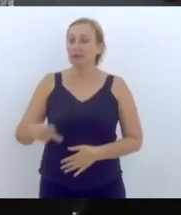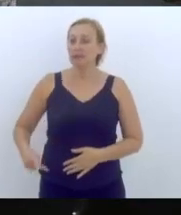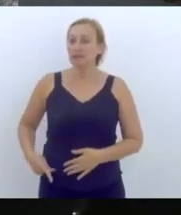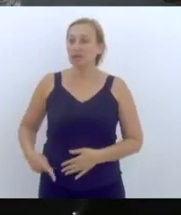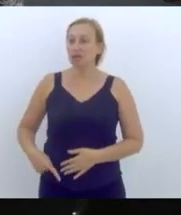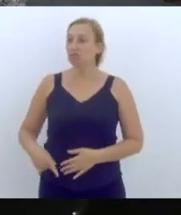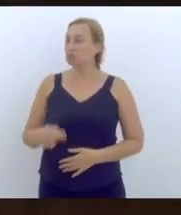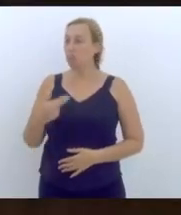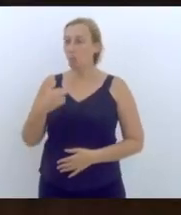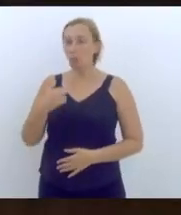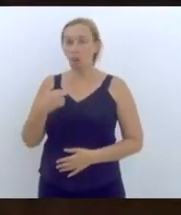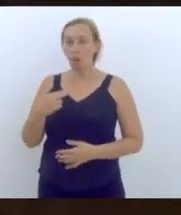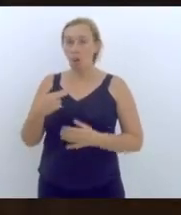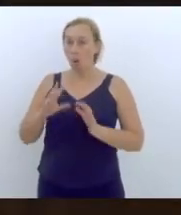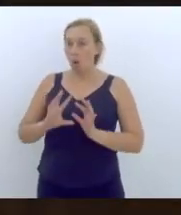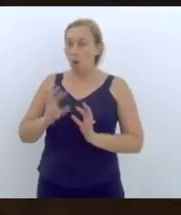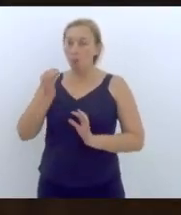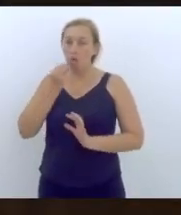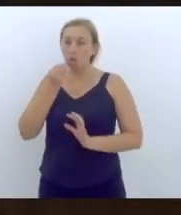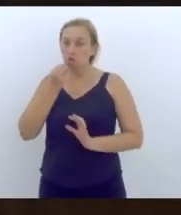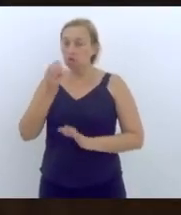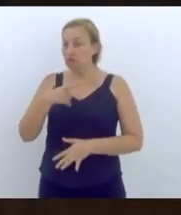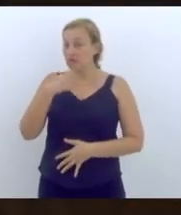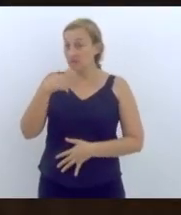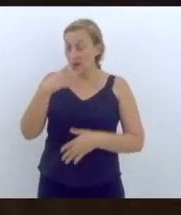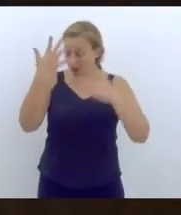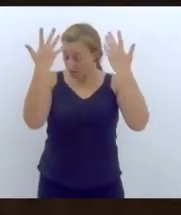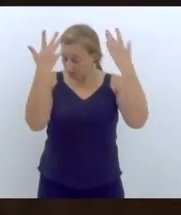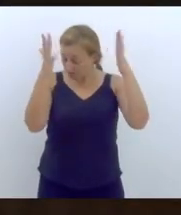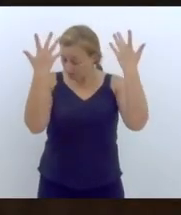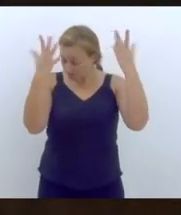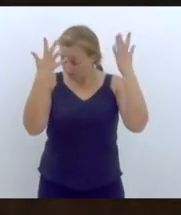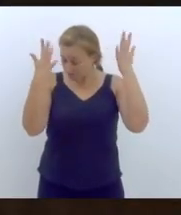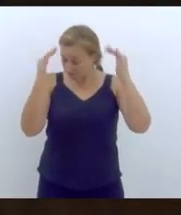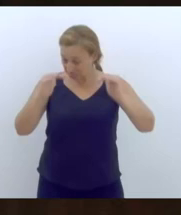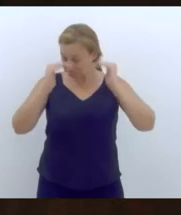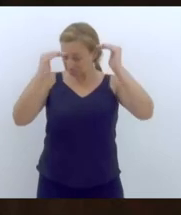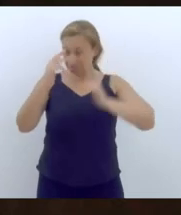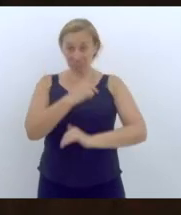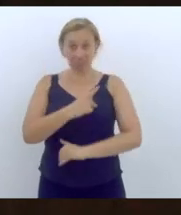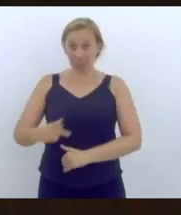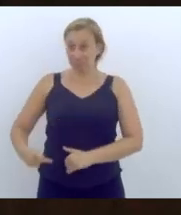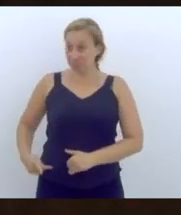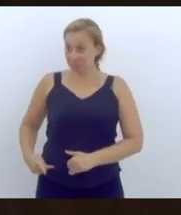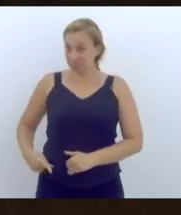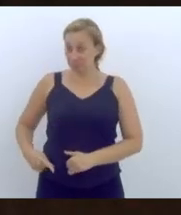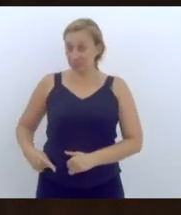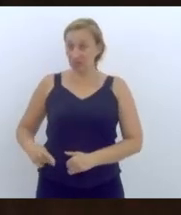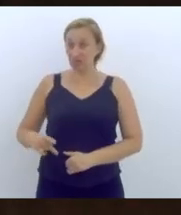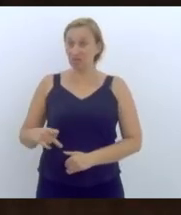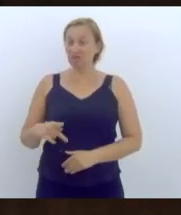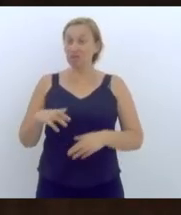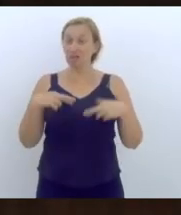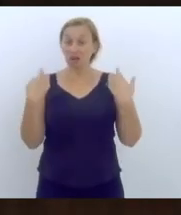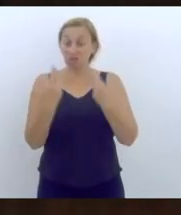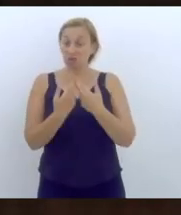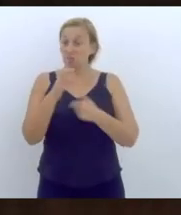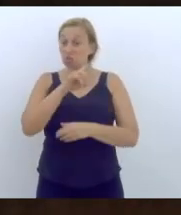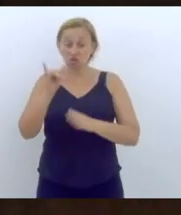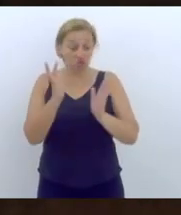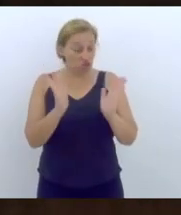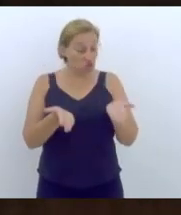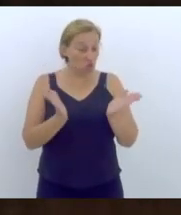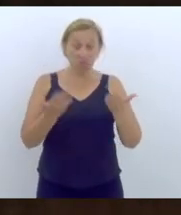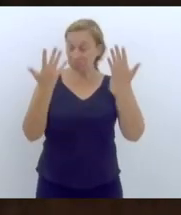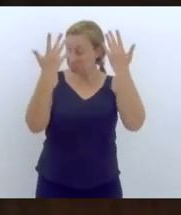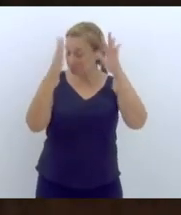tinha tido a oportunidade ainda de celebrar a presença de Vossa Excelência presidindo a nossa sessão no dia de hoje.